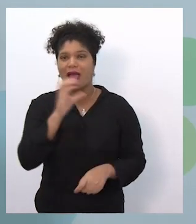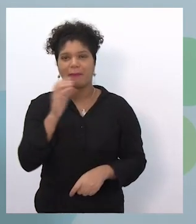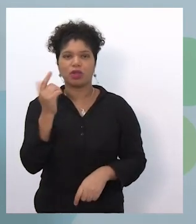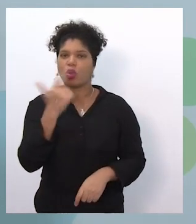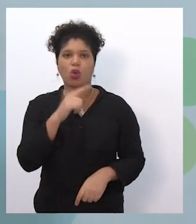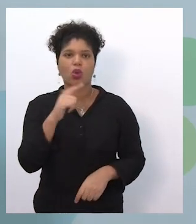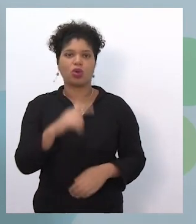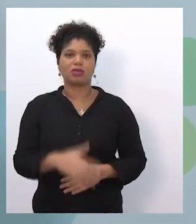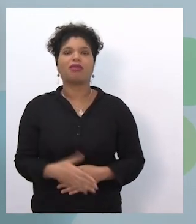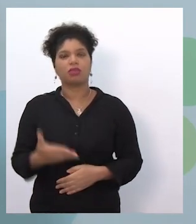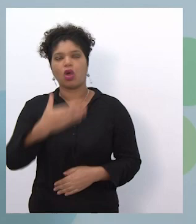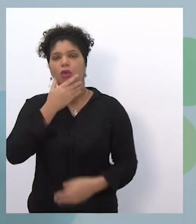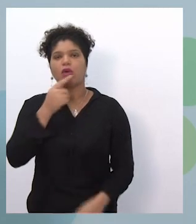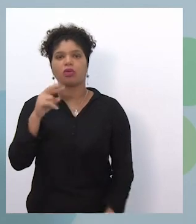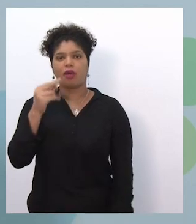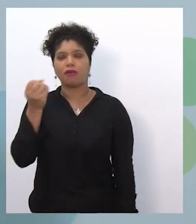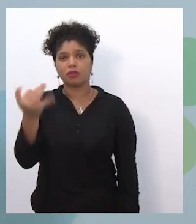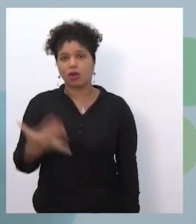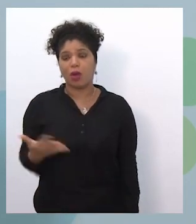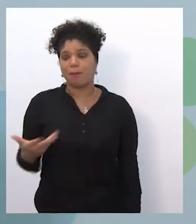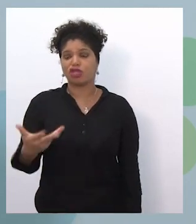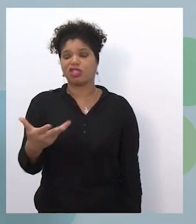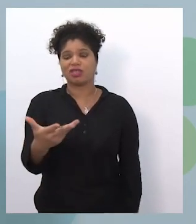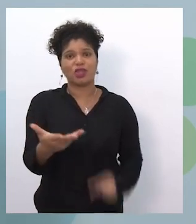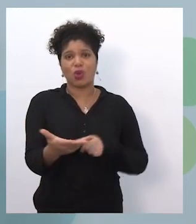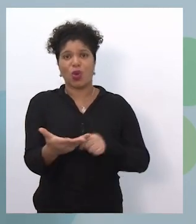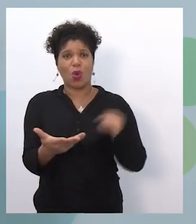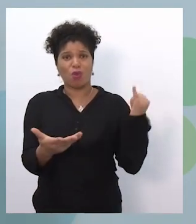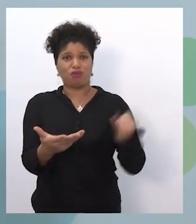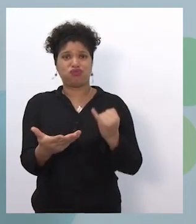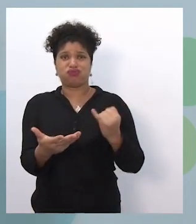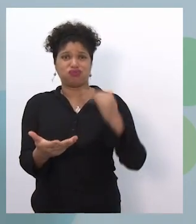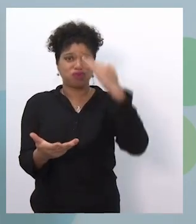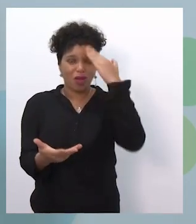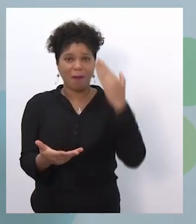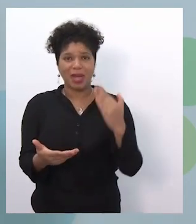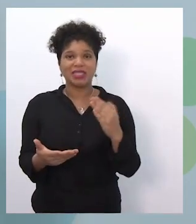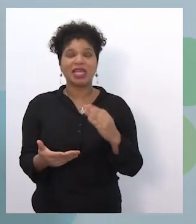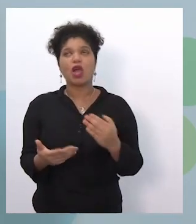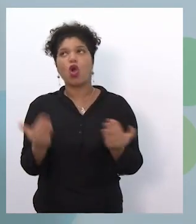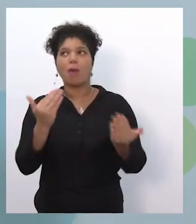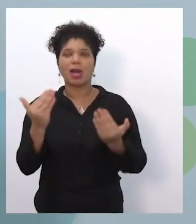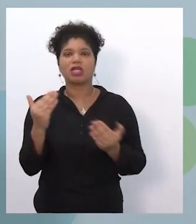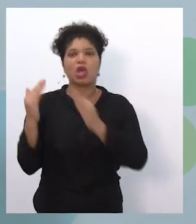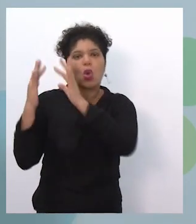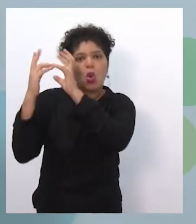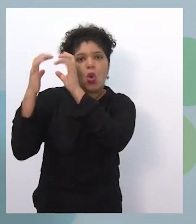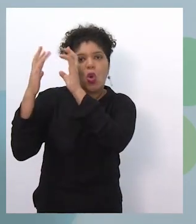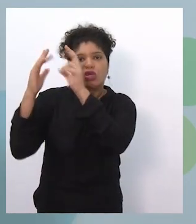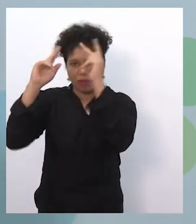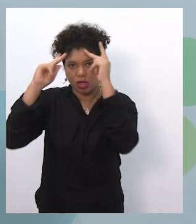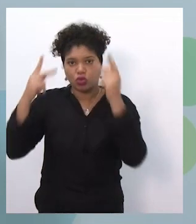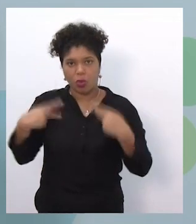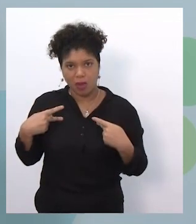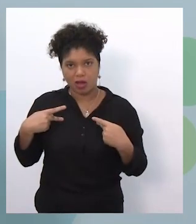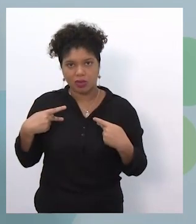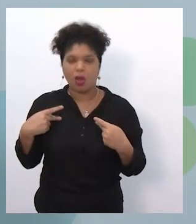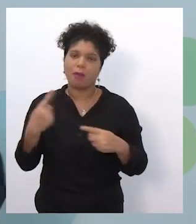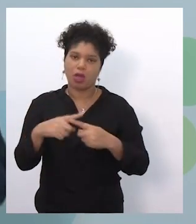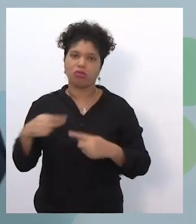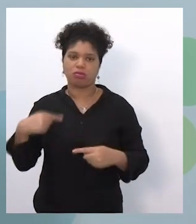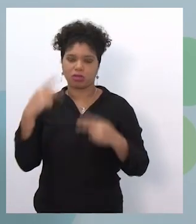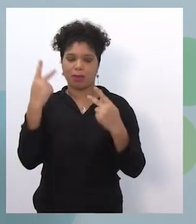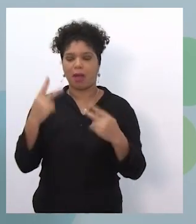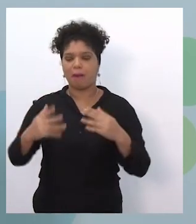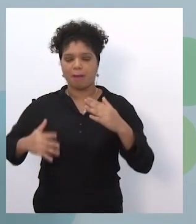falou, o processador, na minha visão, ele é o cérebro humano, né? Então, o nosso cérebro, tudo que nós fazemos, né,